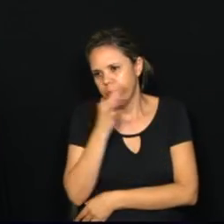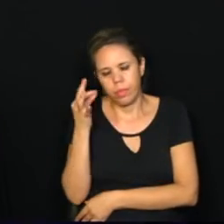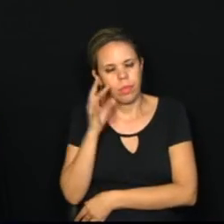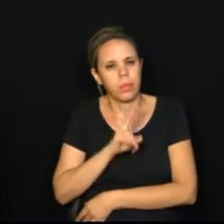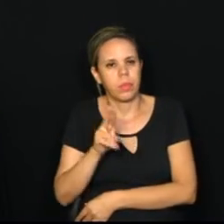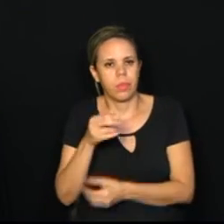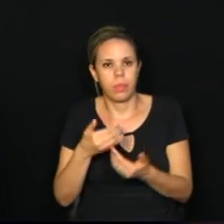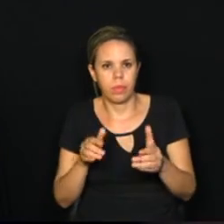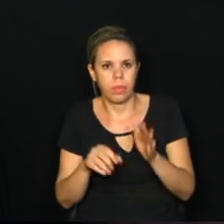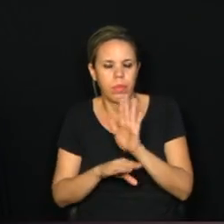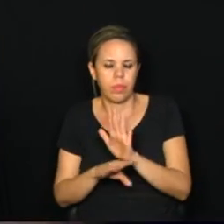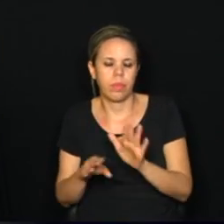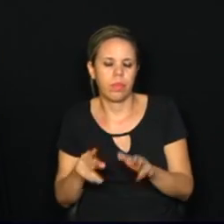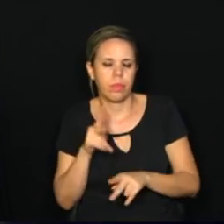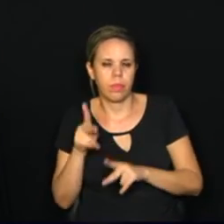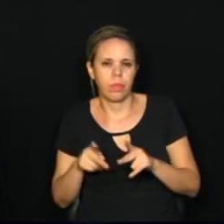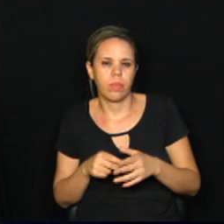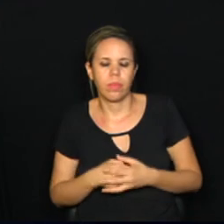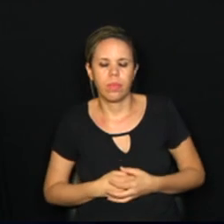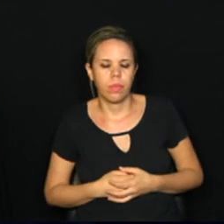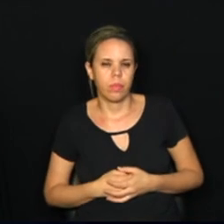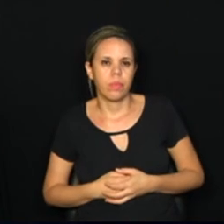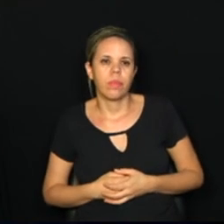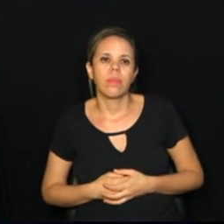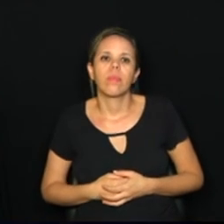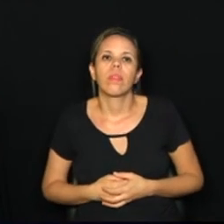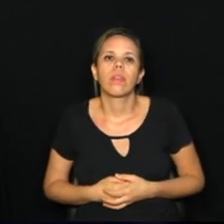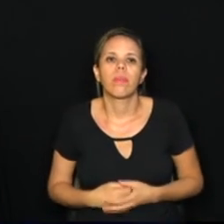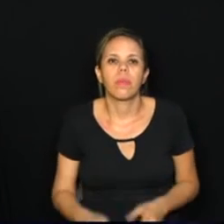ampliação da disponibilidade hídrica.